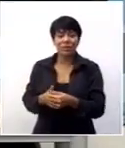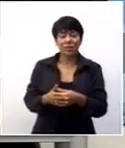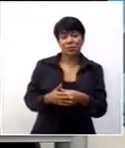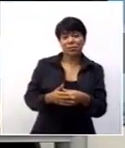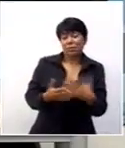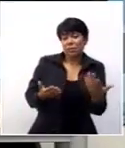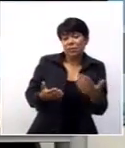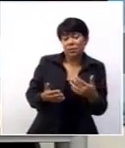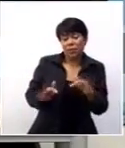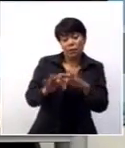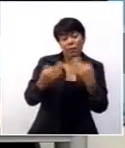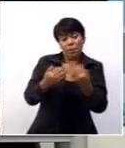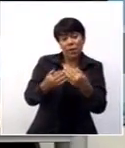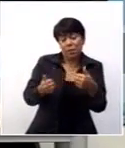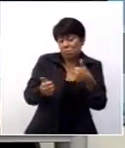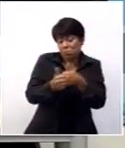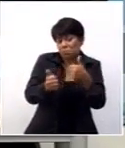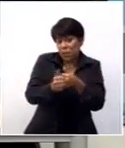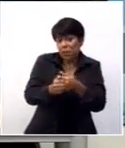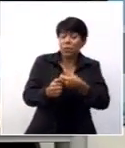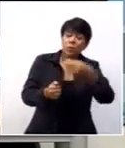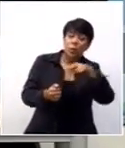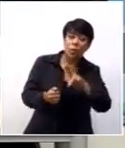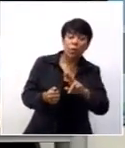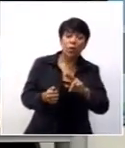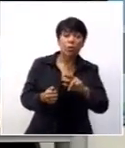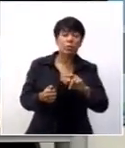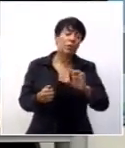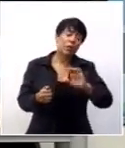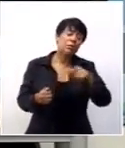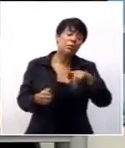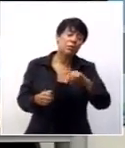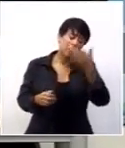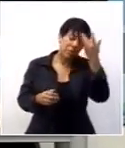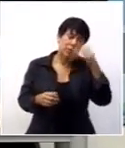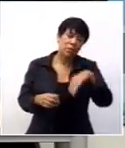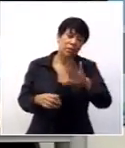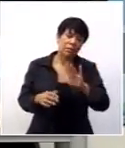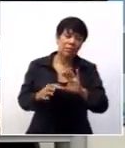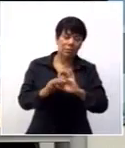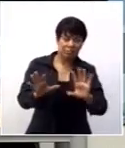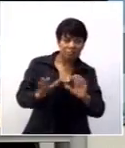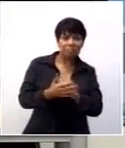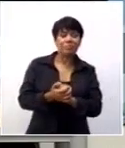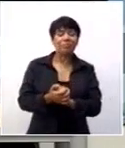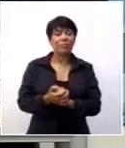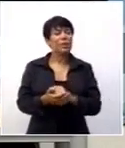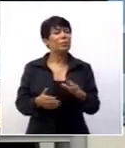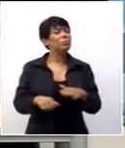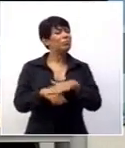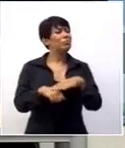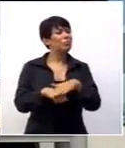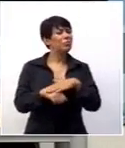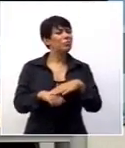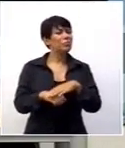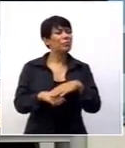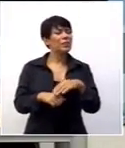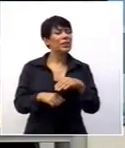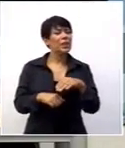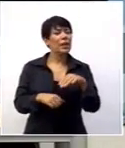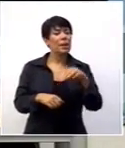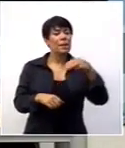próximo ou, no caso, o que estiver mais disponível, né? Então, vamos falar um pouco a respeito dessa figura